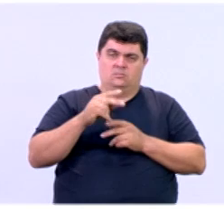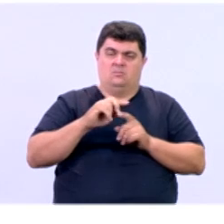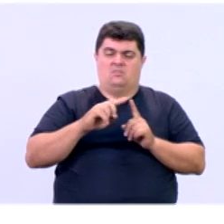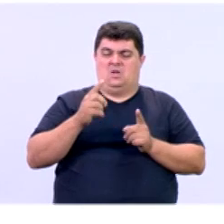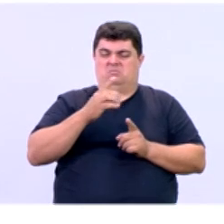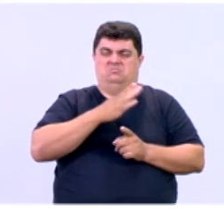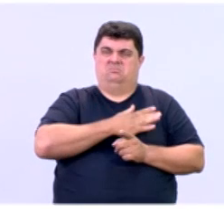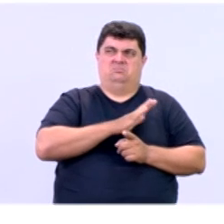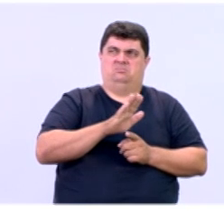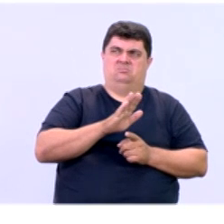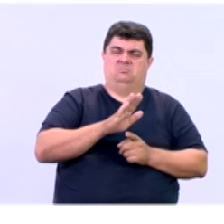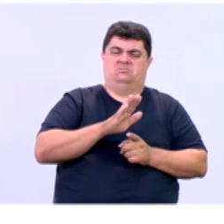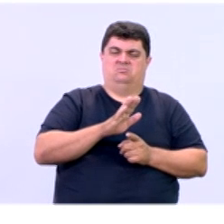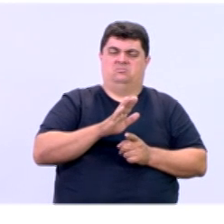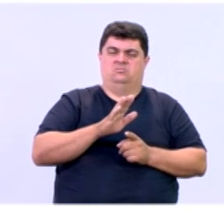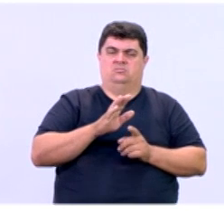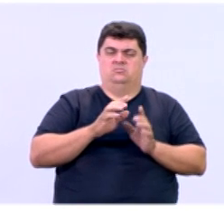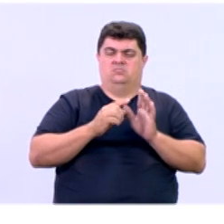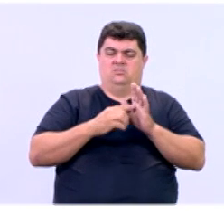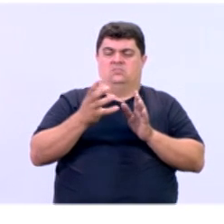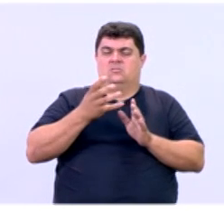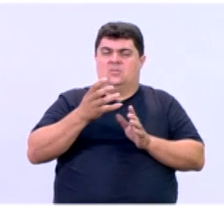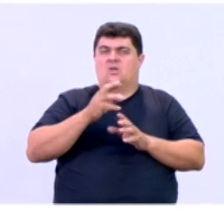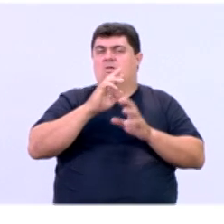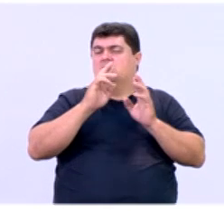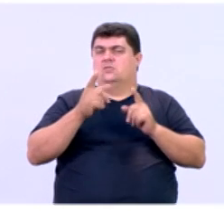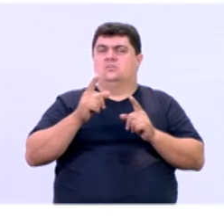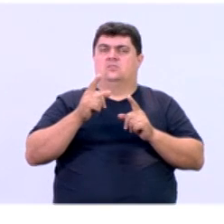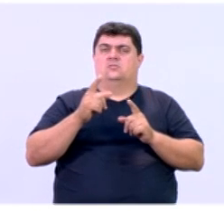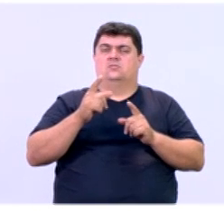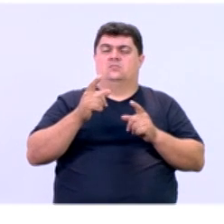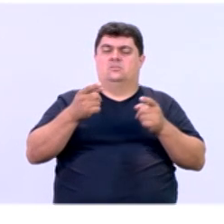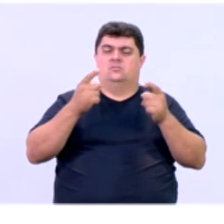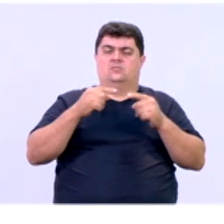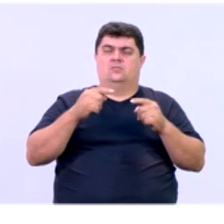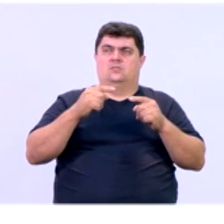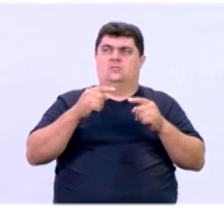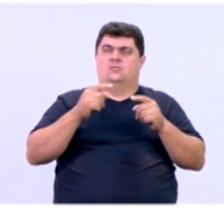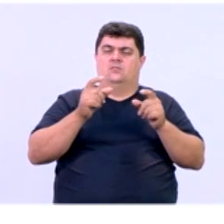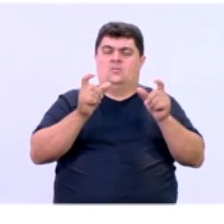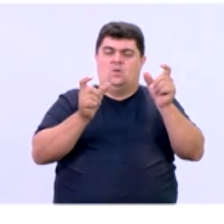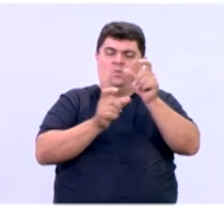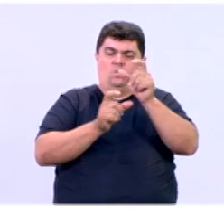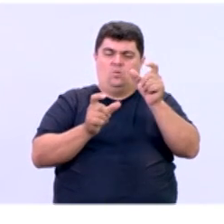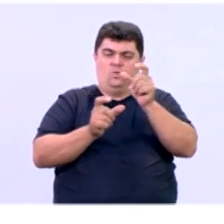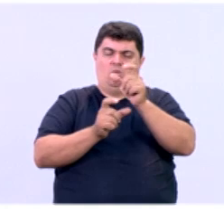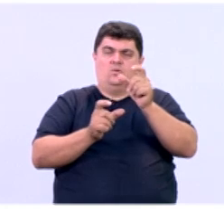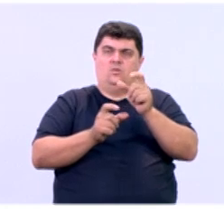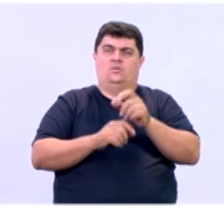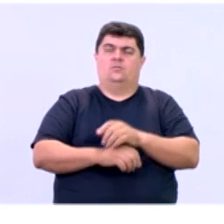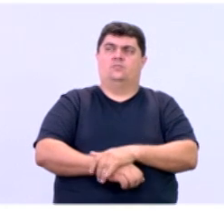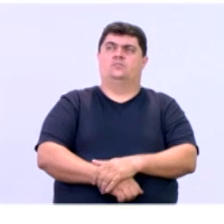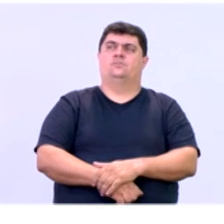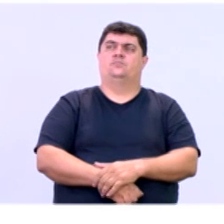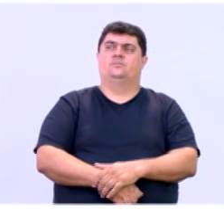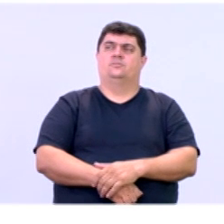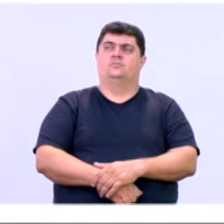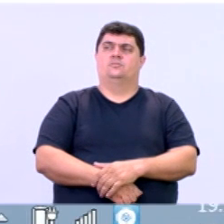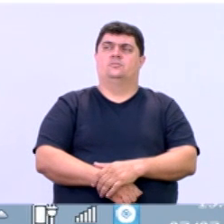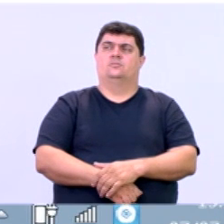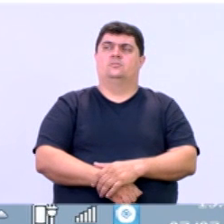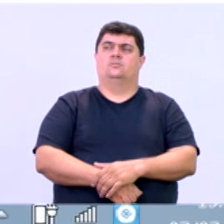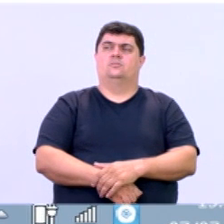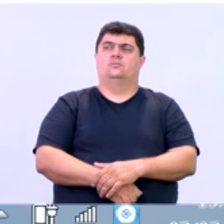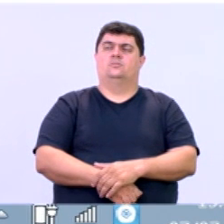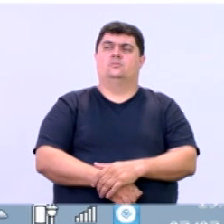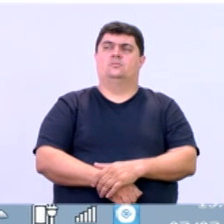gostei do jeito que apareceu aqui. Eu queria opção embaixo, um embaixo do outro. Muito tranquilo, é